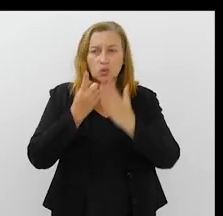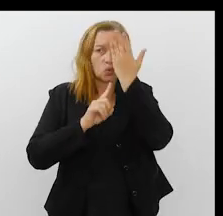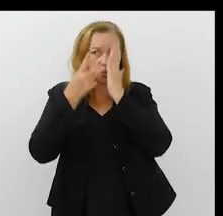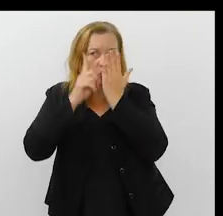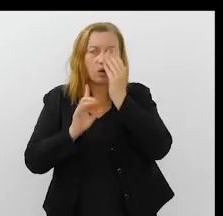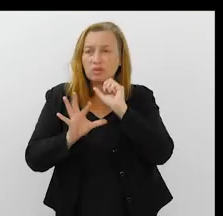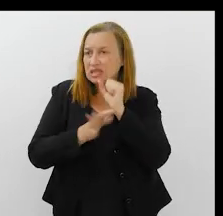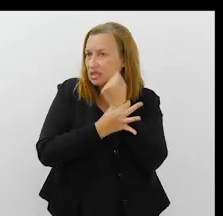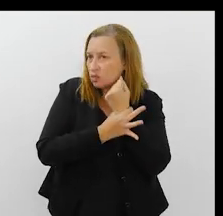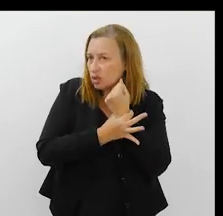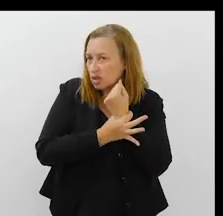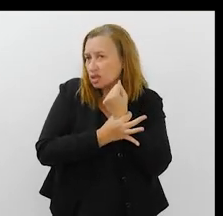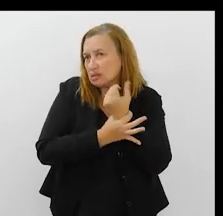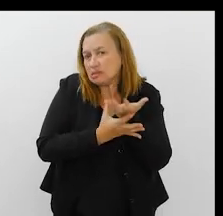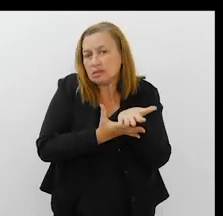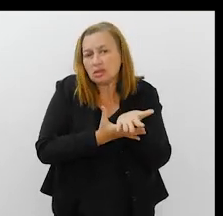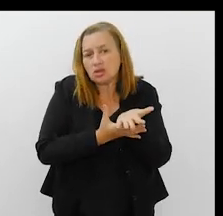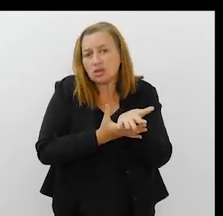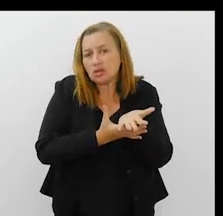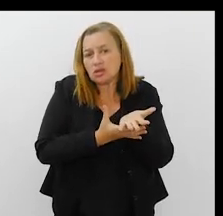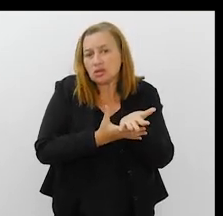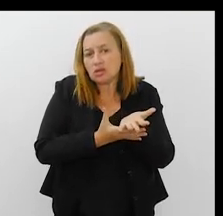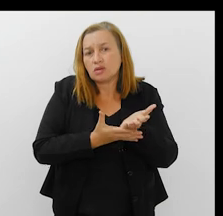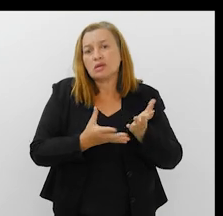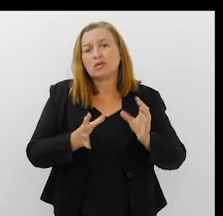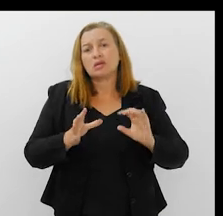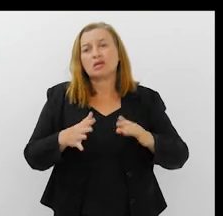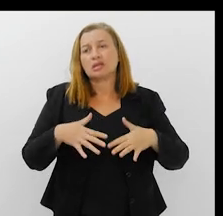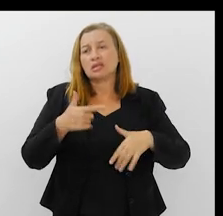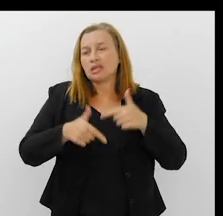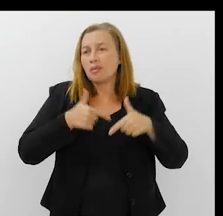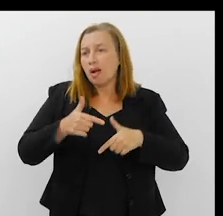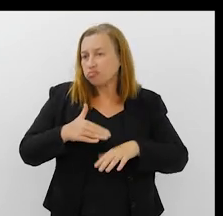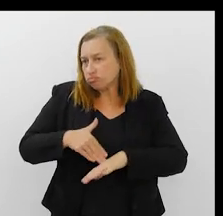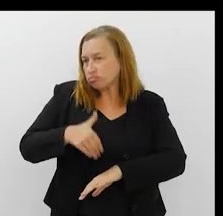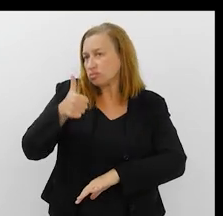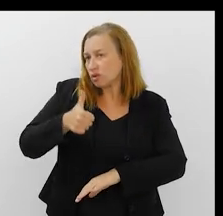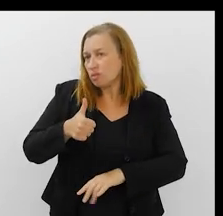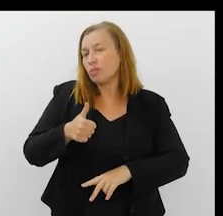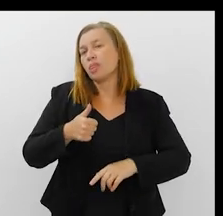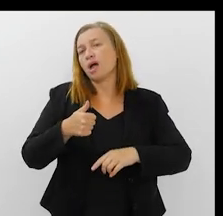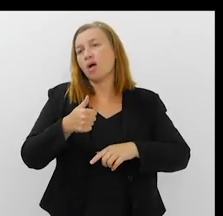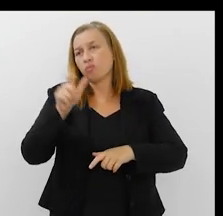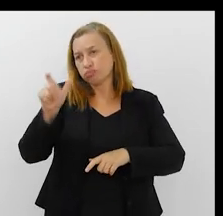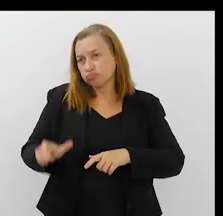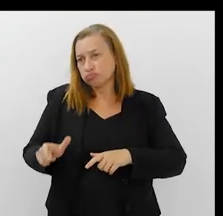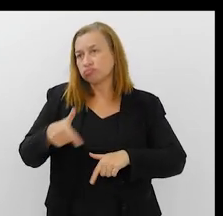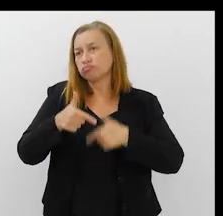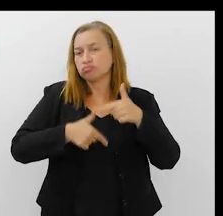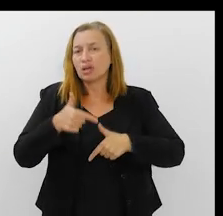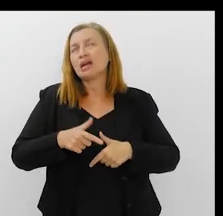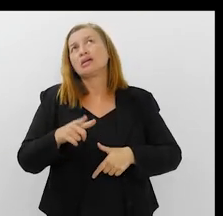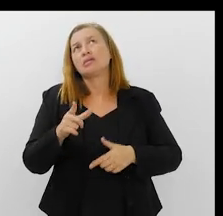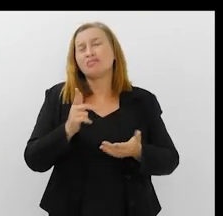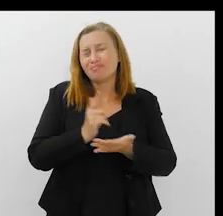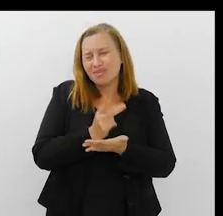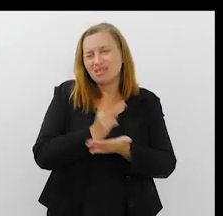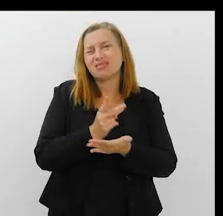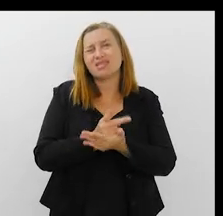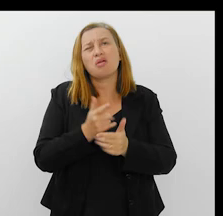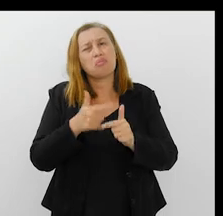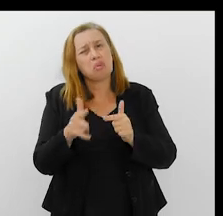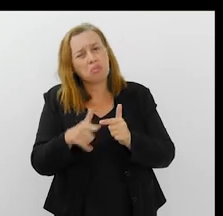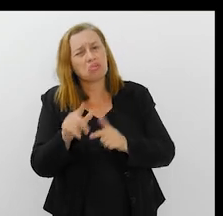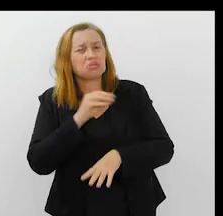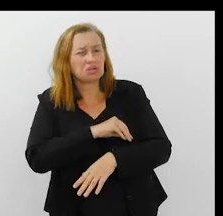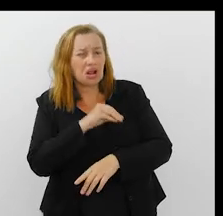de segurança, enfim, conforto de trabalho, de dignidade ao trabalhador, embora tenha as questões